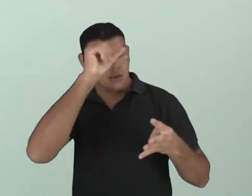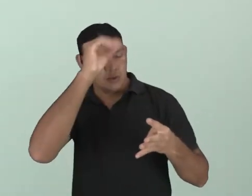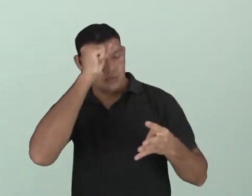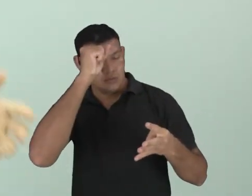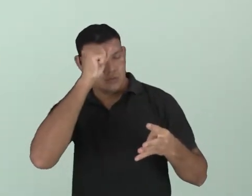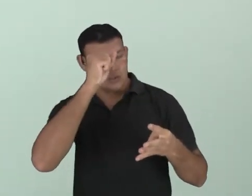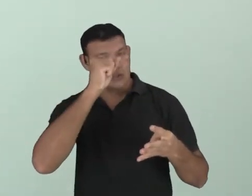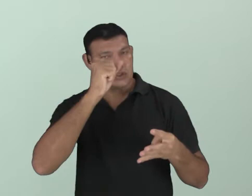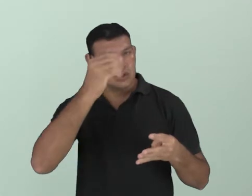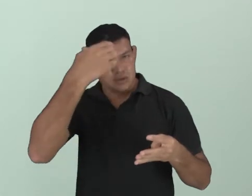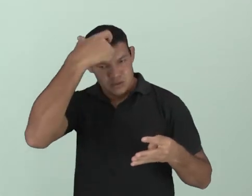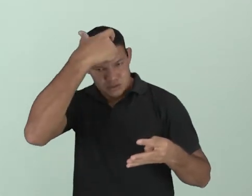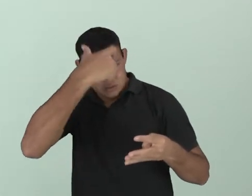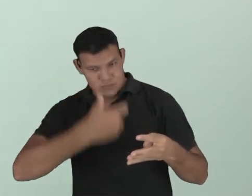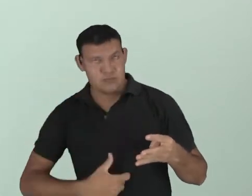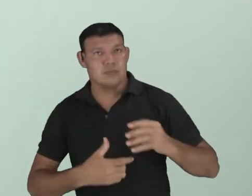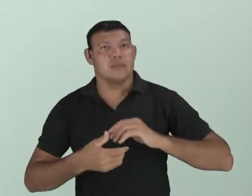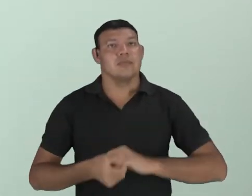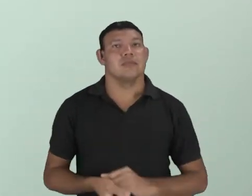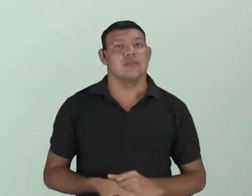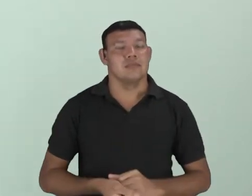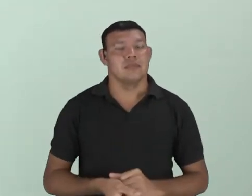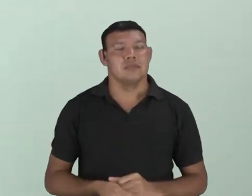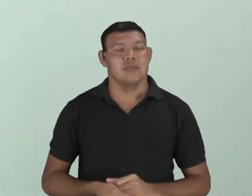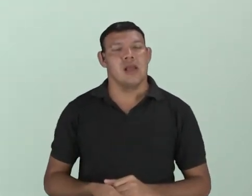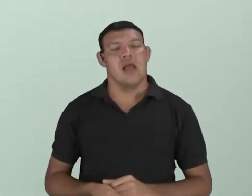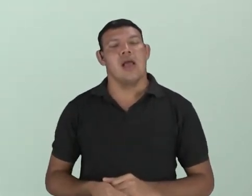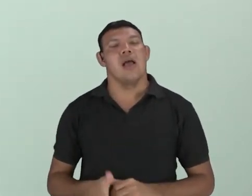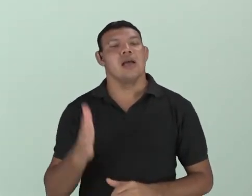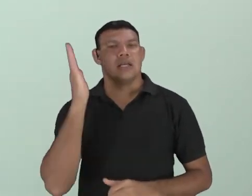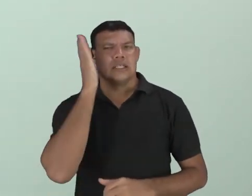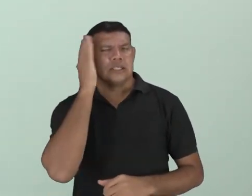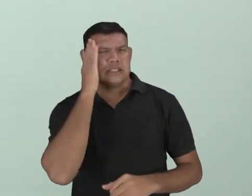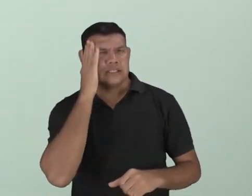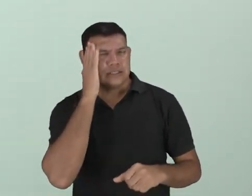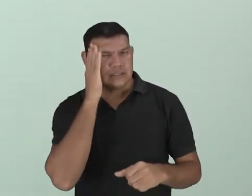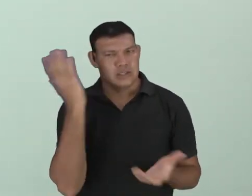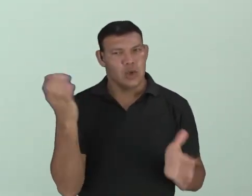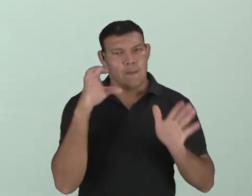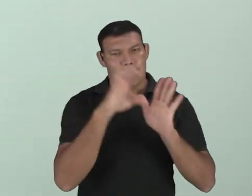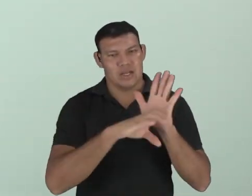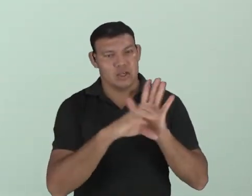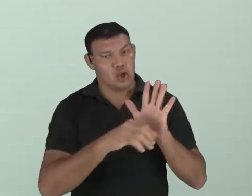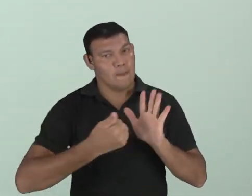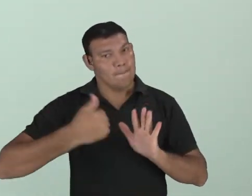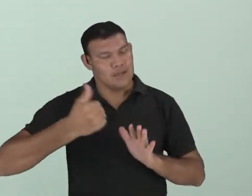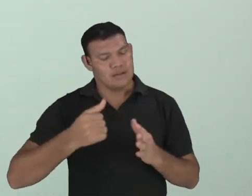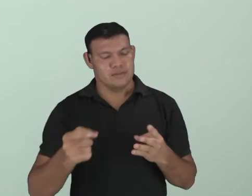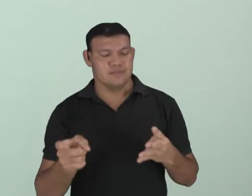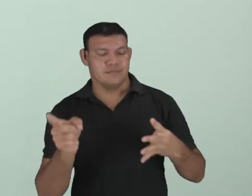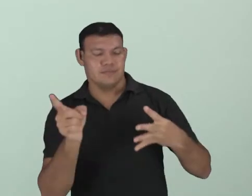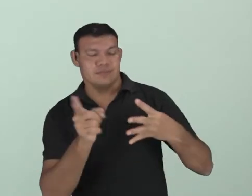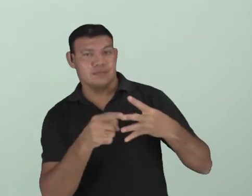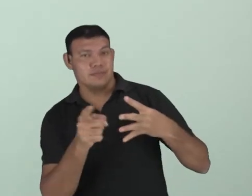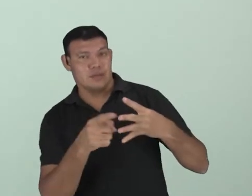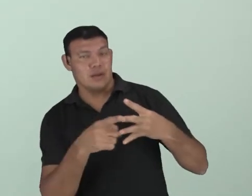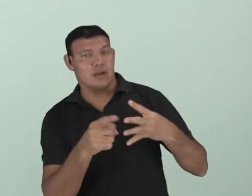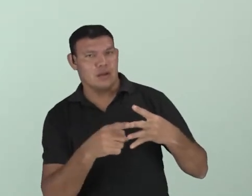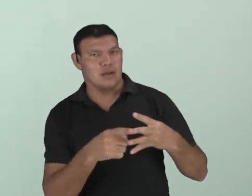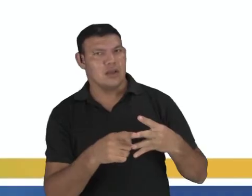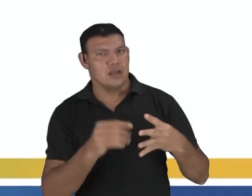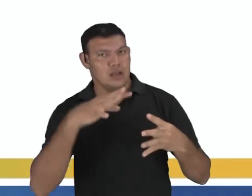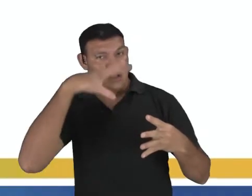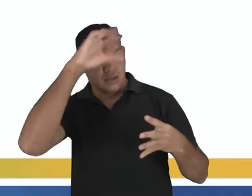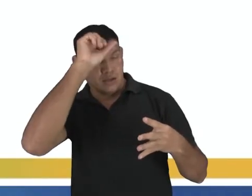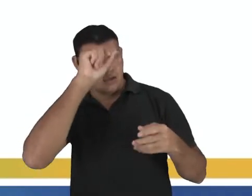você está tendo, onde você vai realmente ter noção do conteúdo, da matéria e do que é. O segundo, aprender a fazer, está